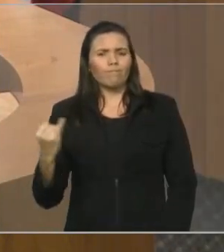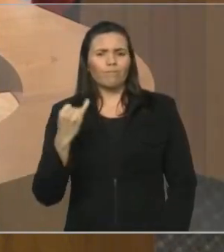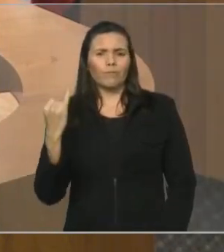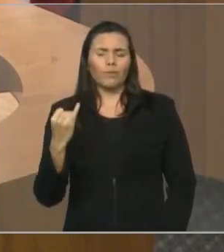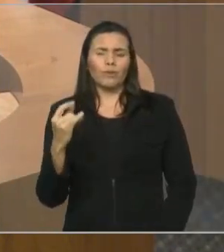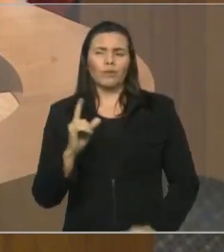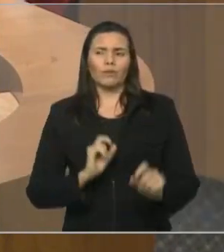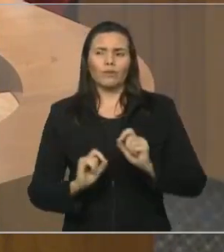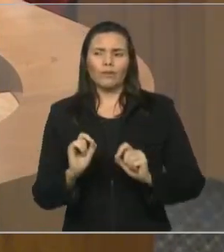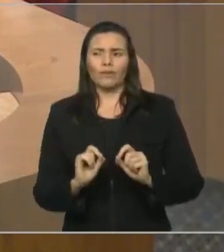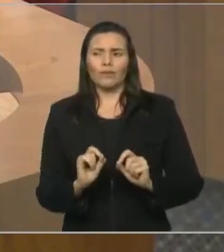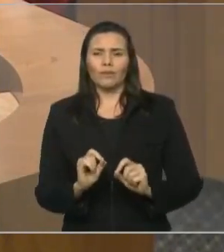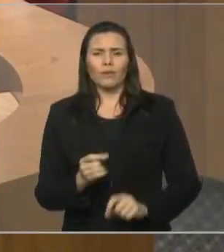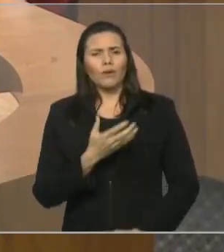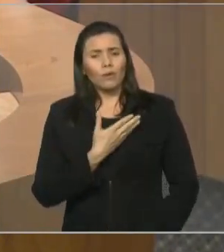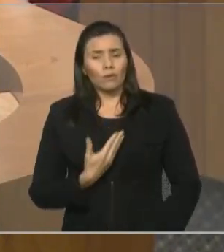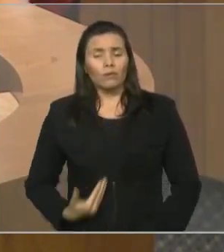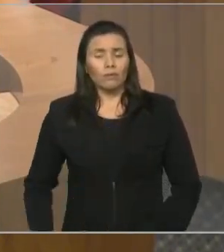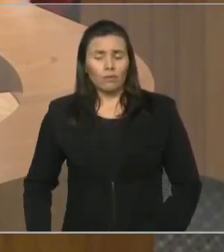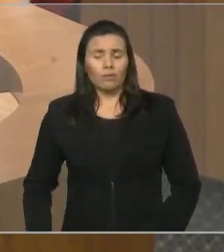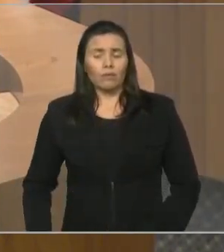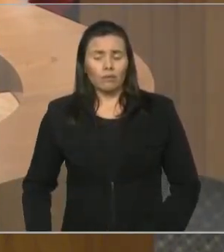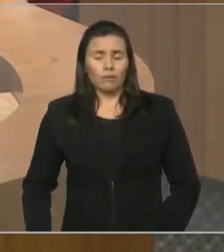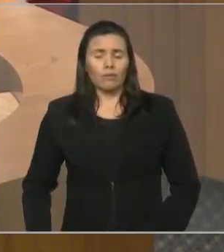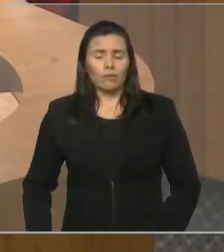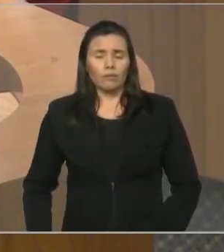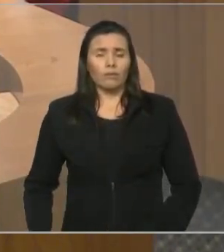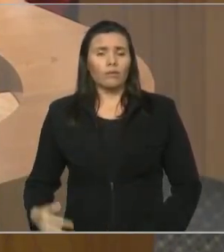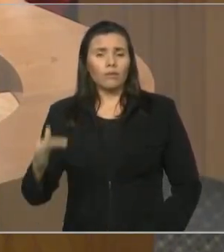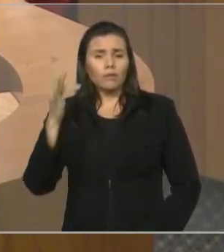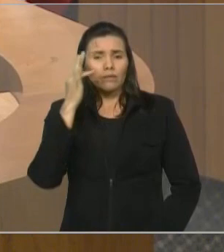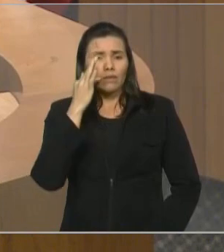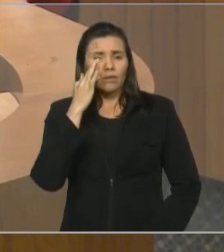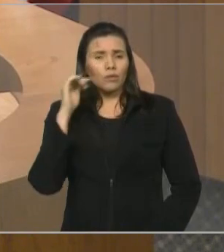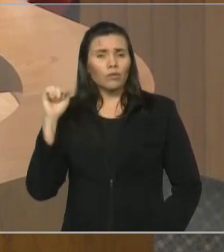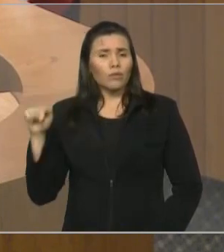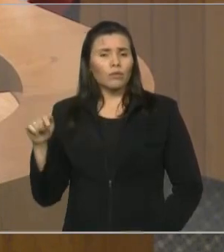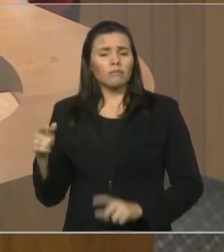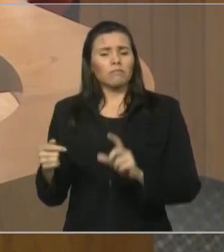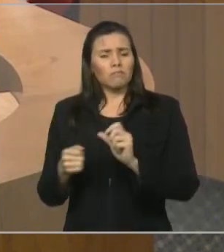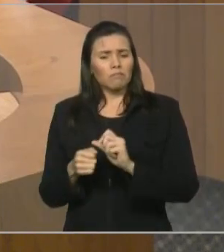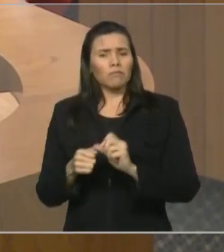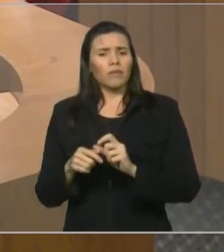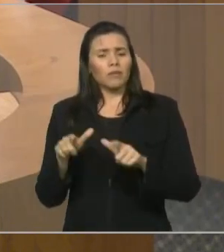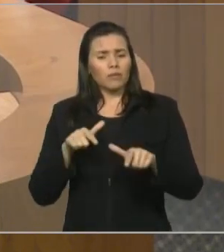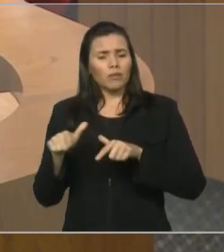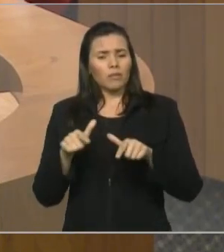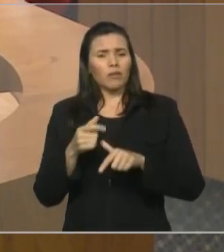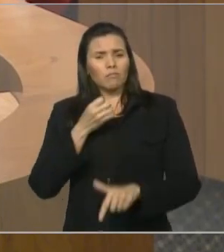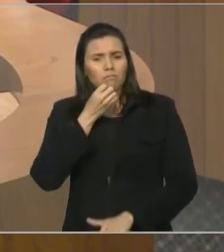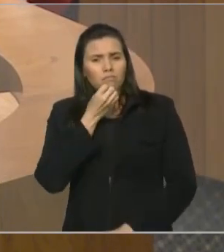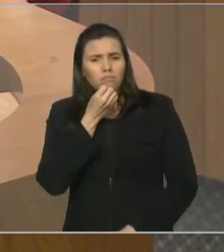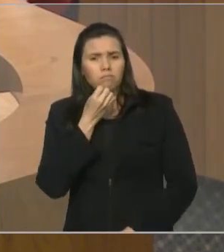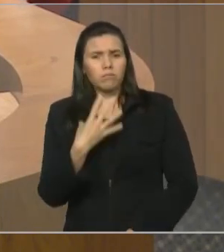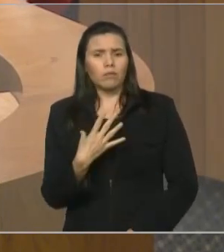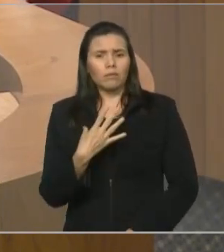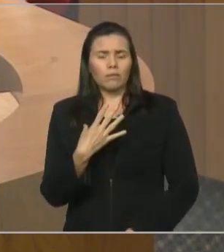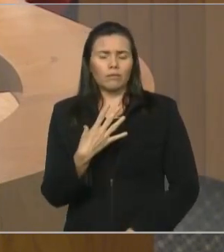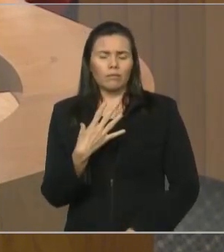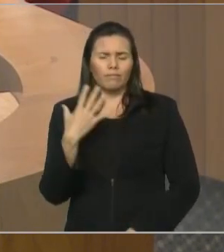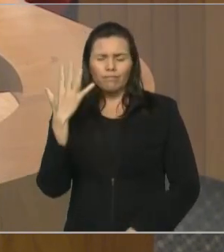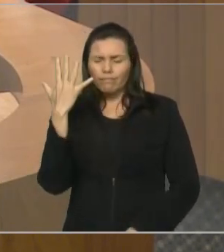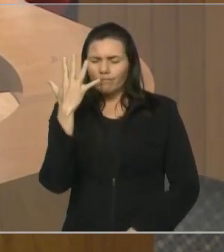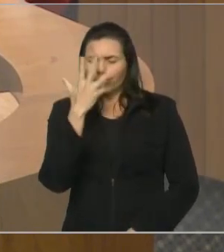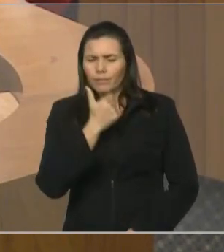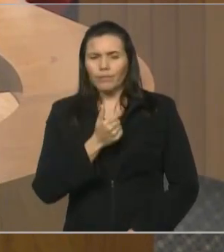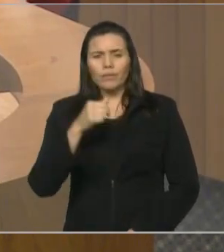o governador Flávio Dino tem feito um belíssimo trabalho no Maranhão. E